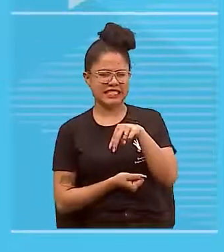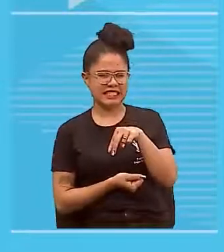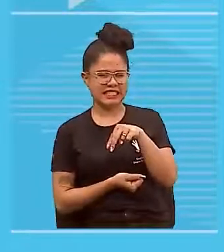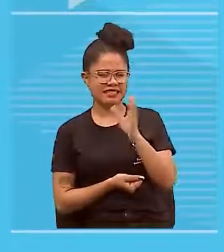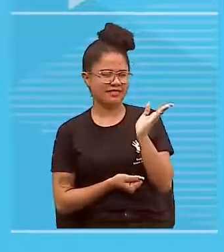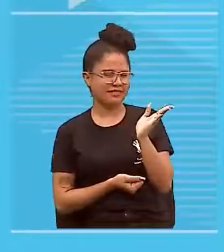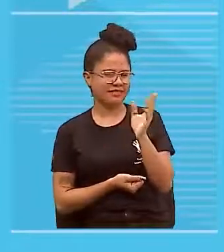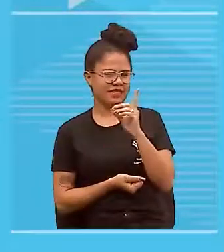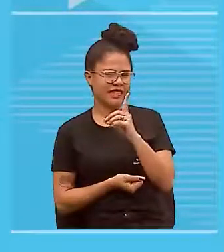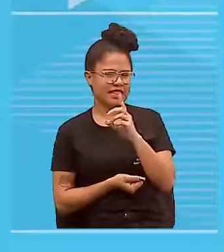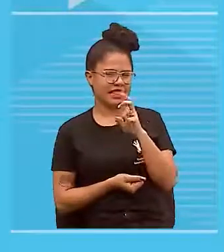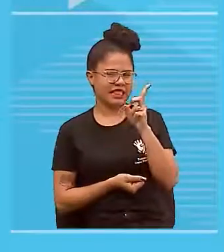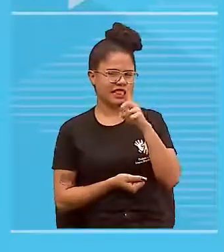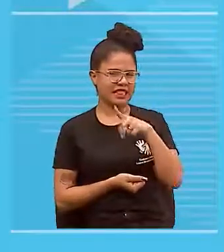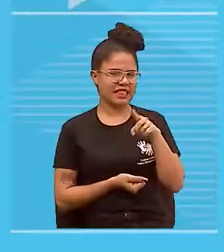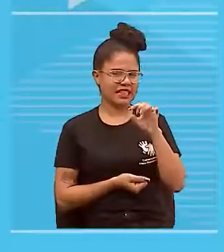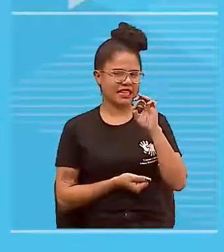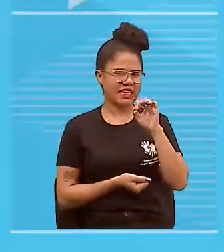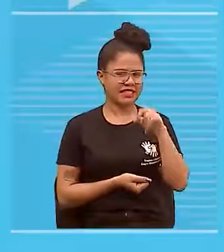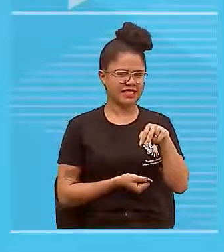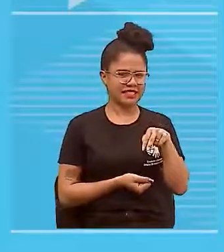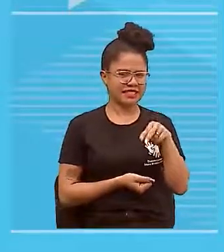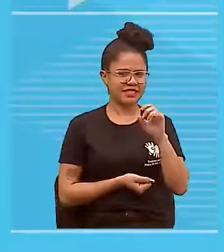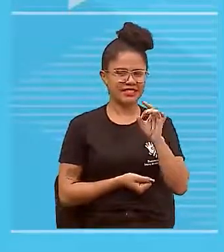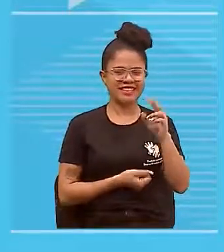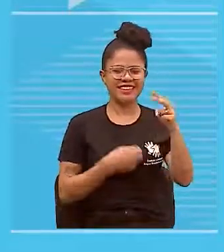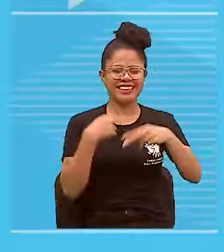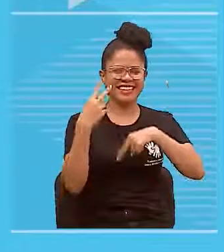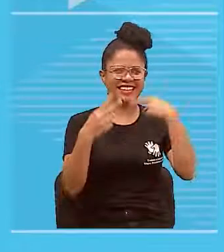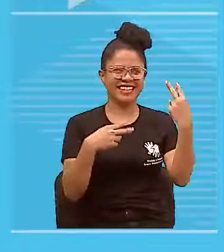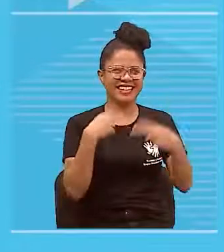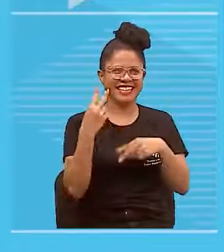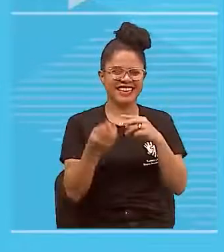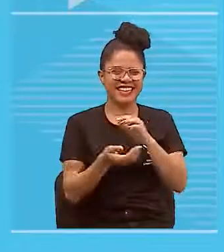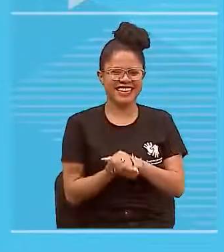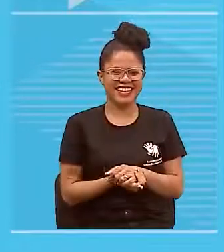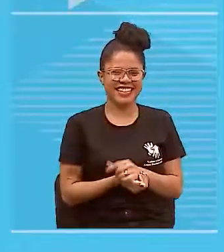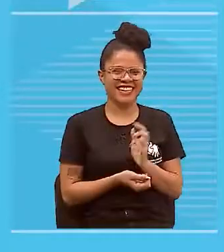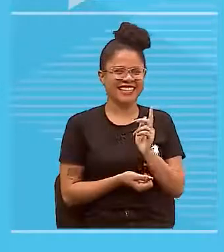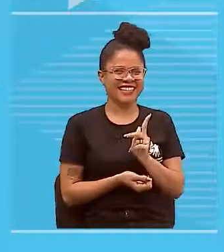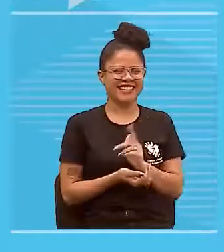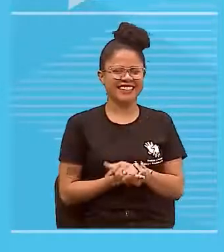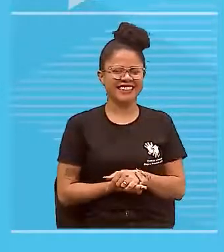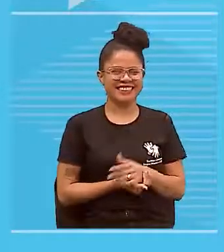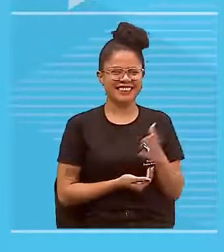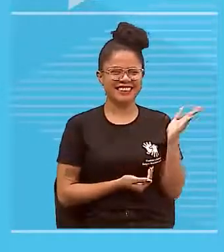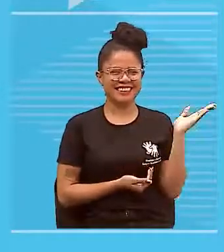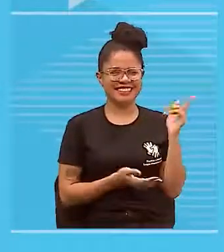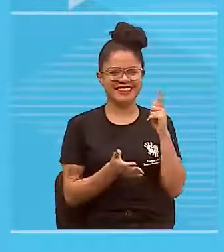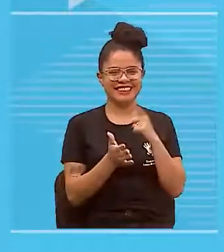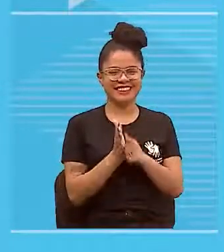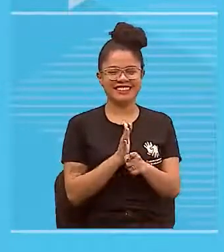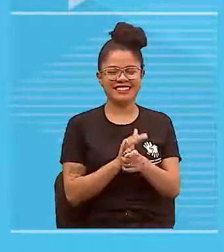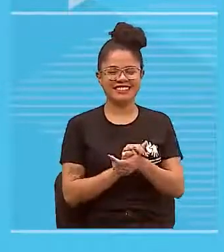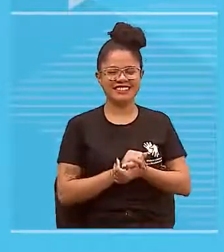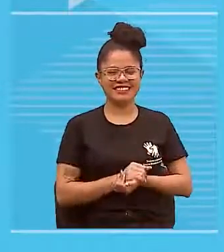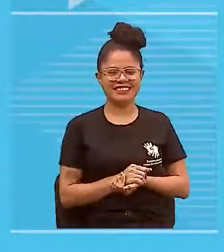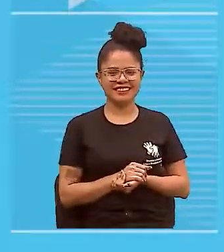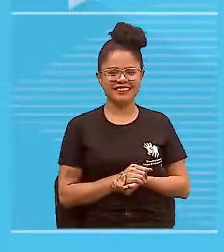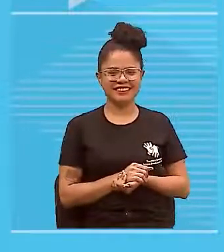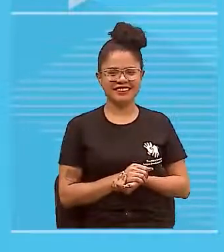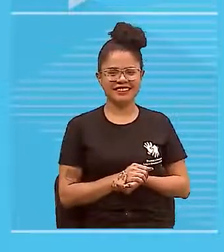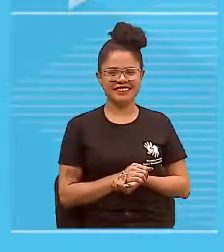tá só olhando né Adriana tudo bem essa essa questão aí ela foi